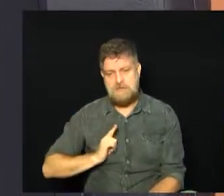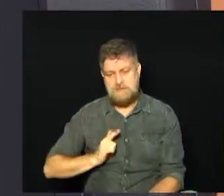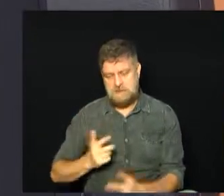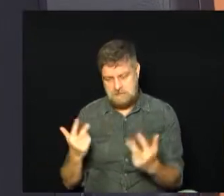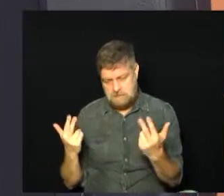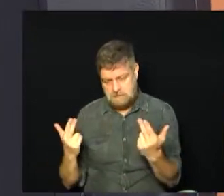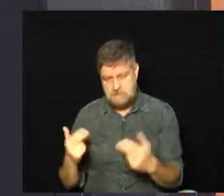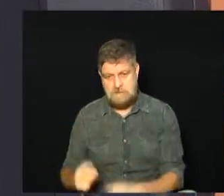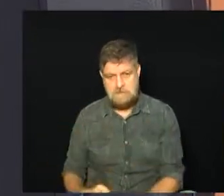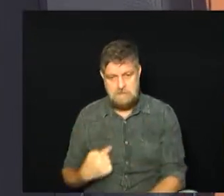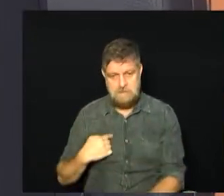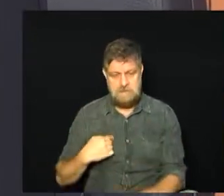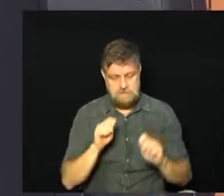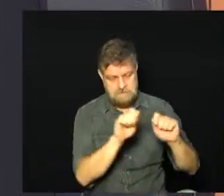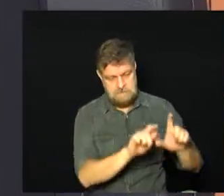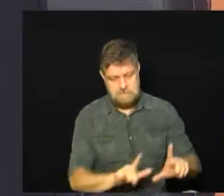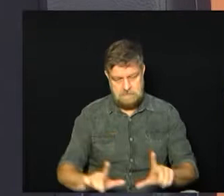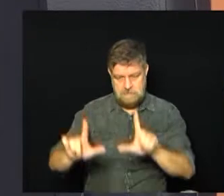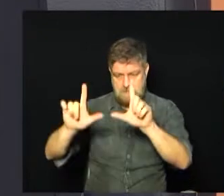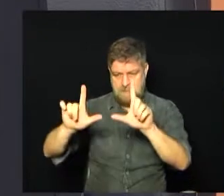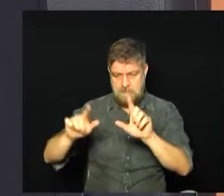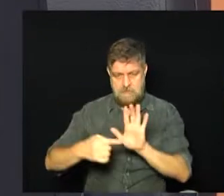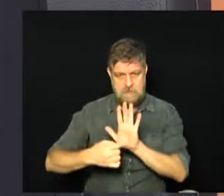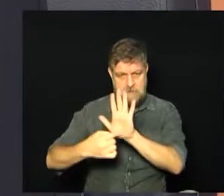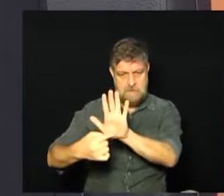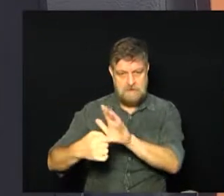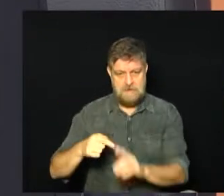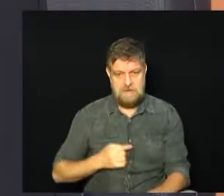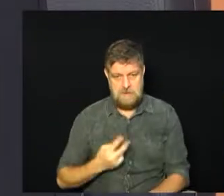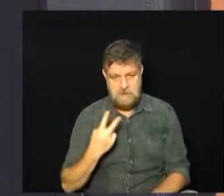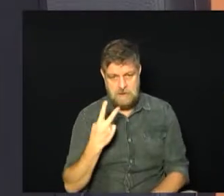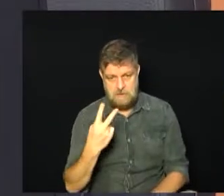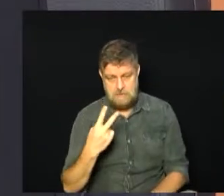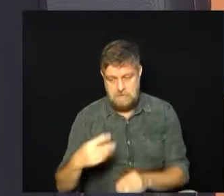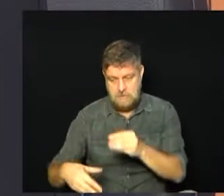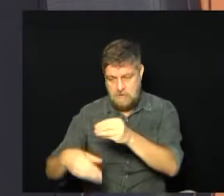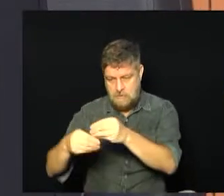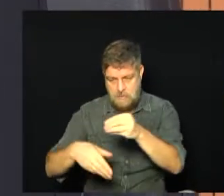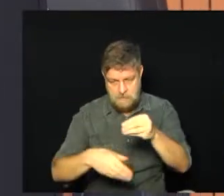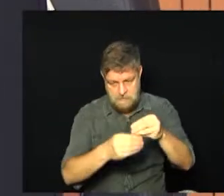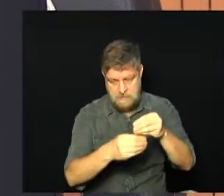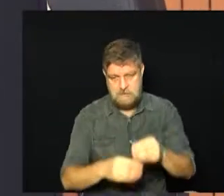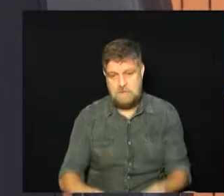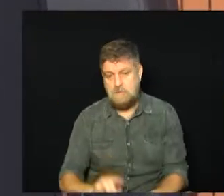Quanto ao que foi apresentado aqui, eu tenho 2 observações a fazer.